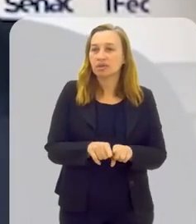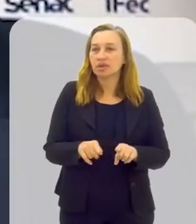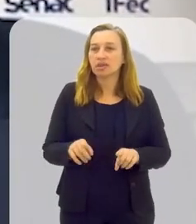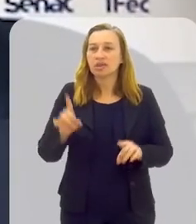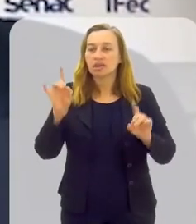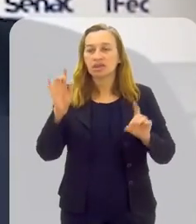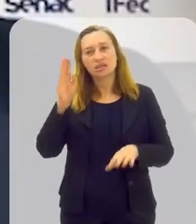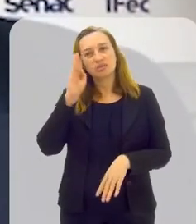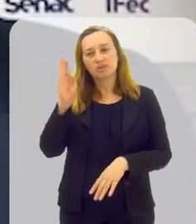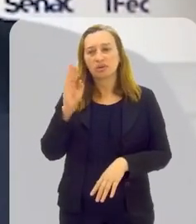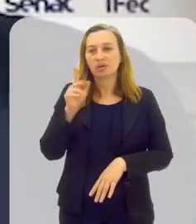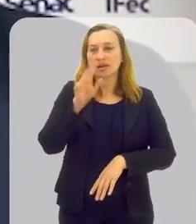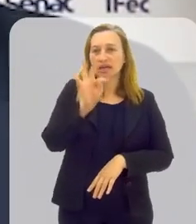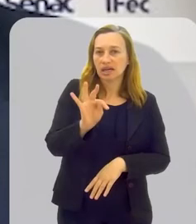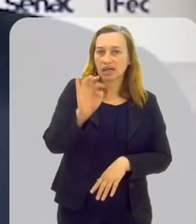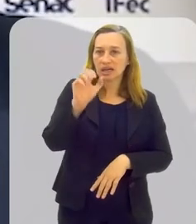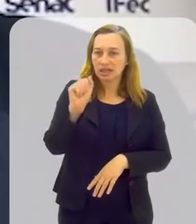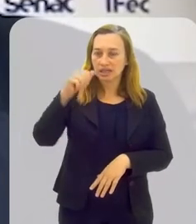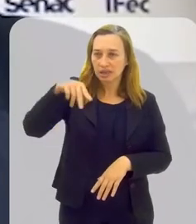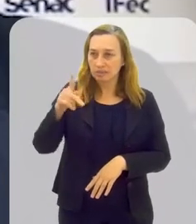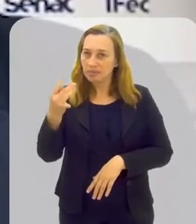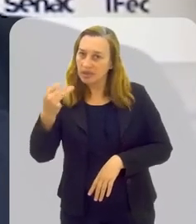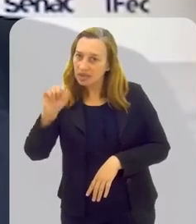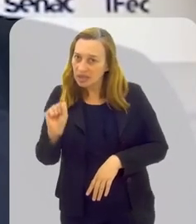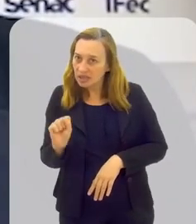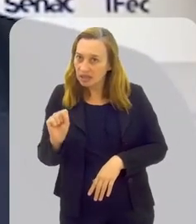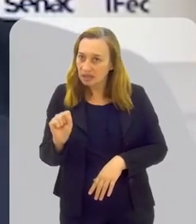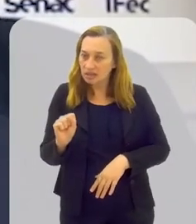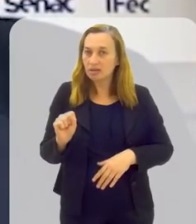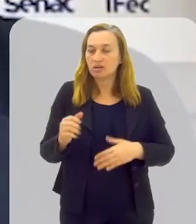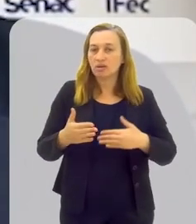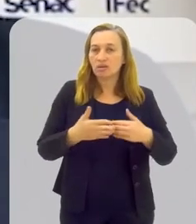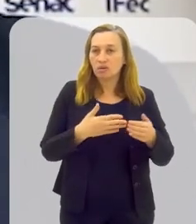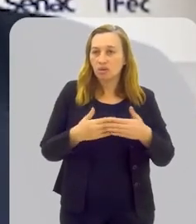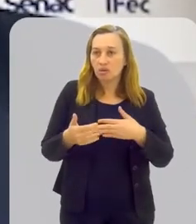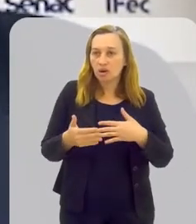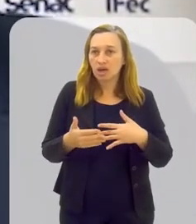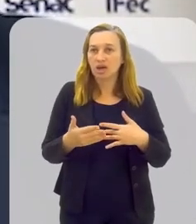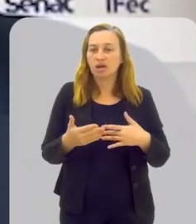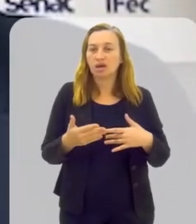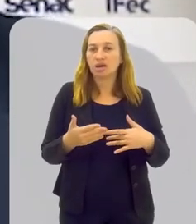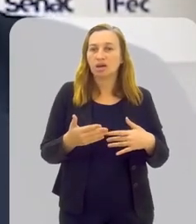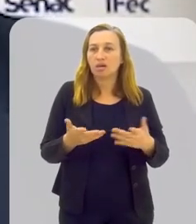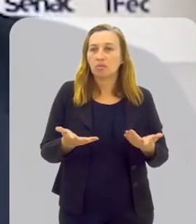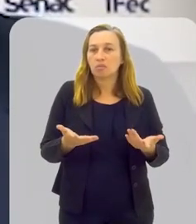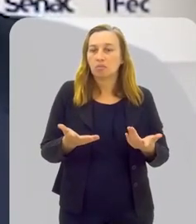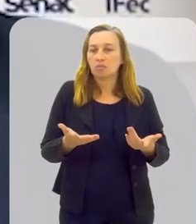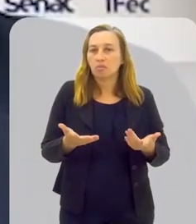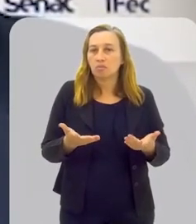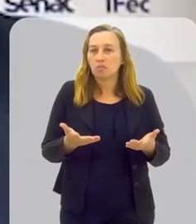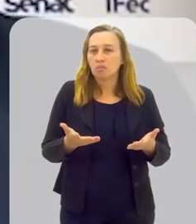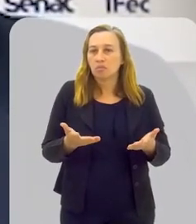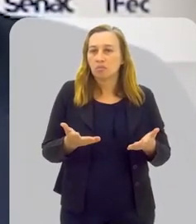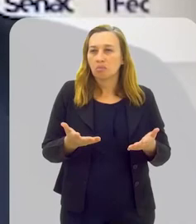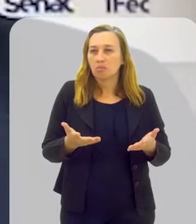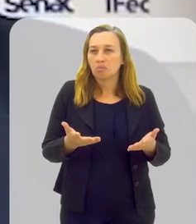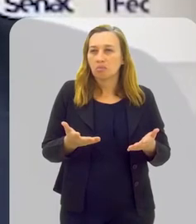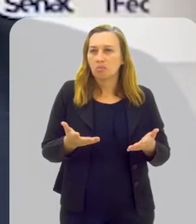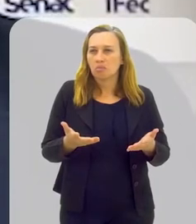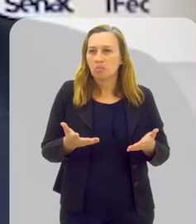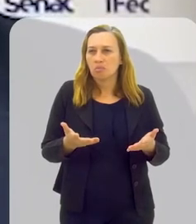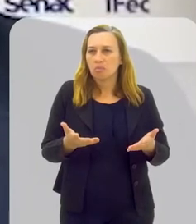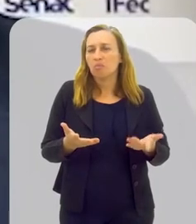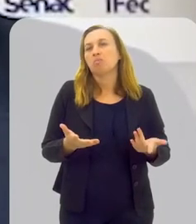ela tem um coletor específico para as tampinhas Então essa tampinha não sofre qualquer processo físico ela vai da mesma forma que ela